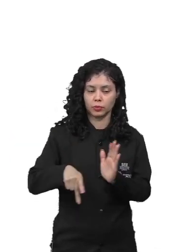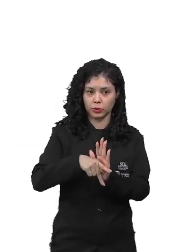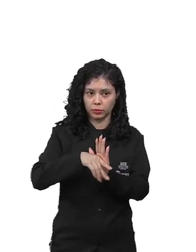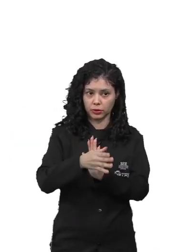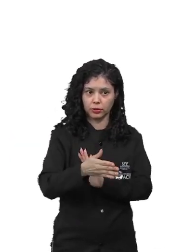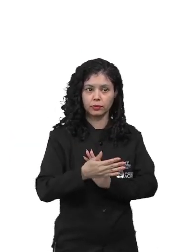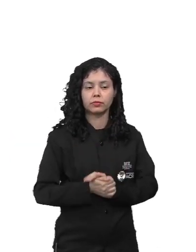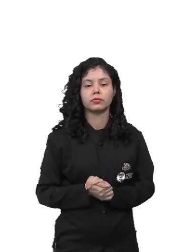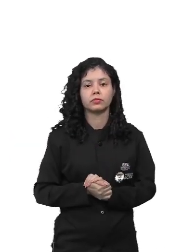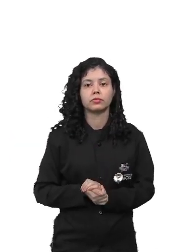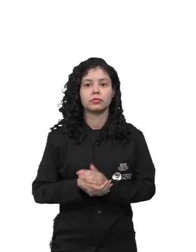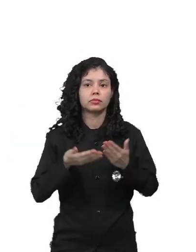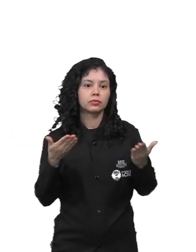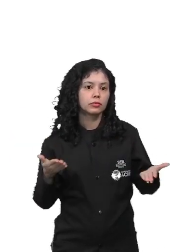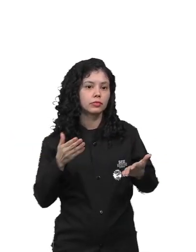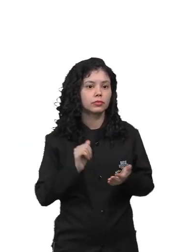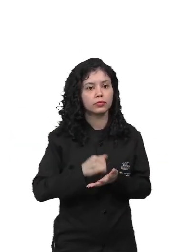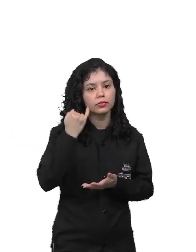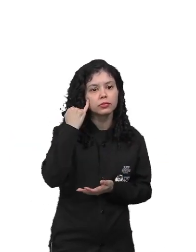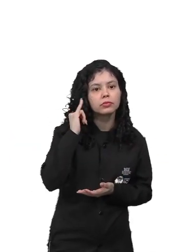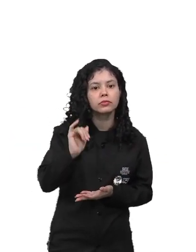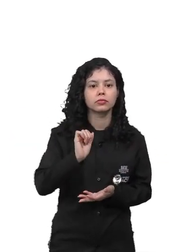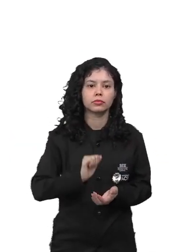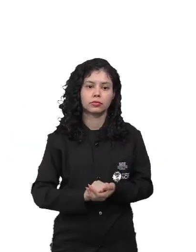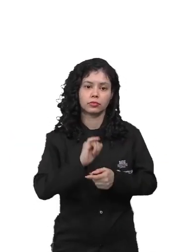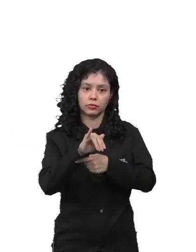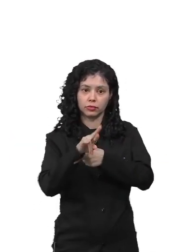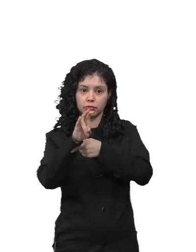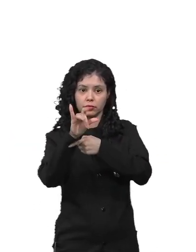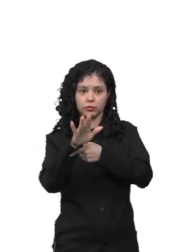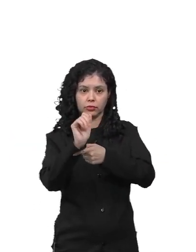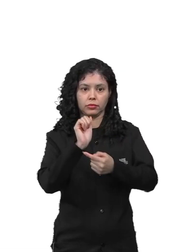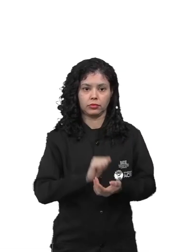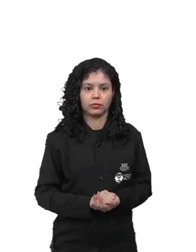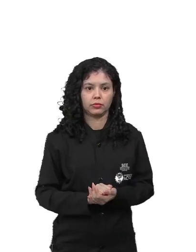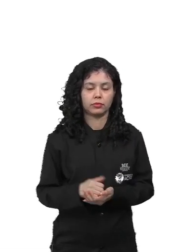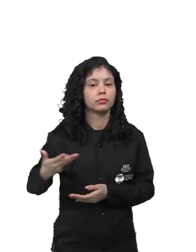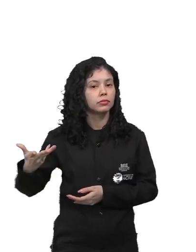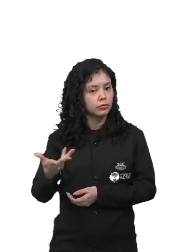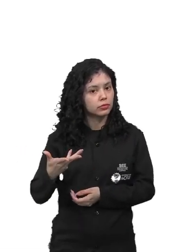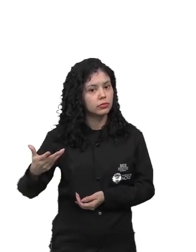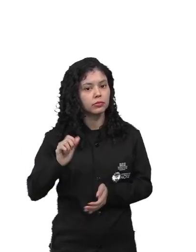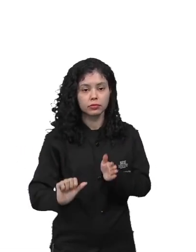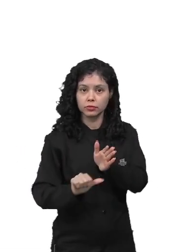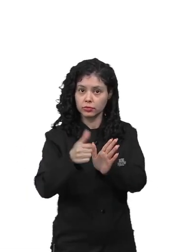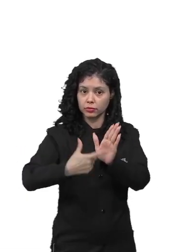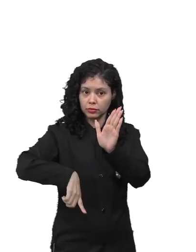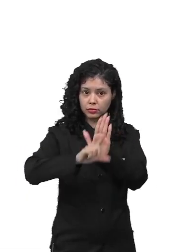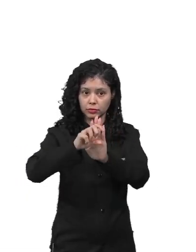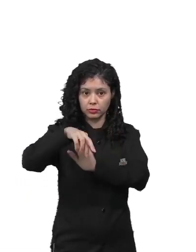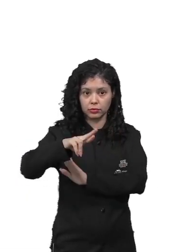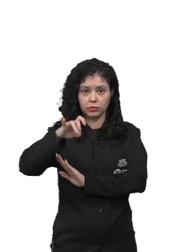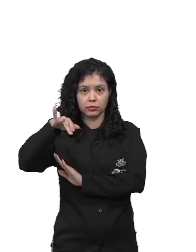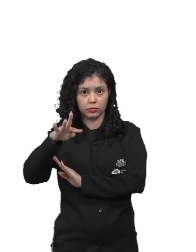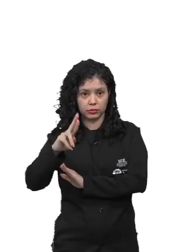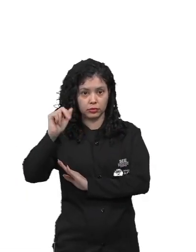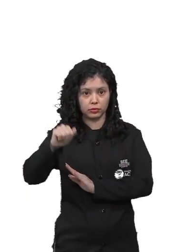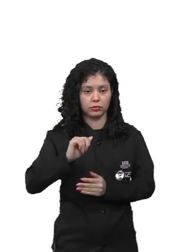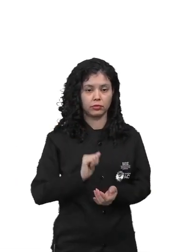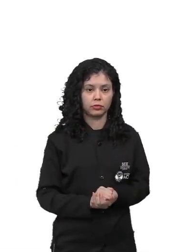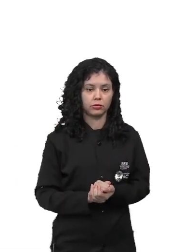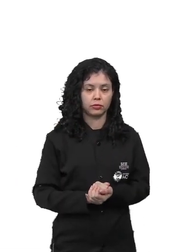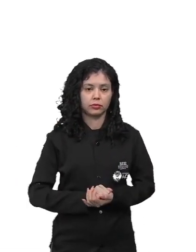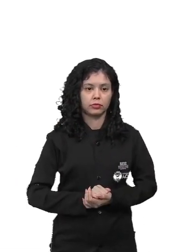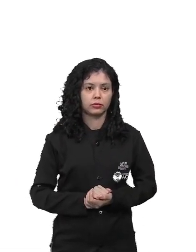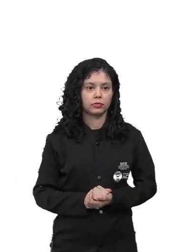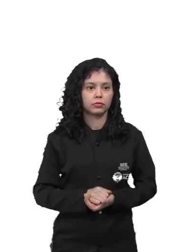ele. Então, essa daqui é a ideia da inércia. Ela é baseada na primeira lei de Newton, que é o princípio da